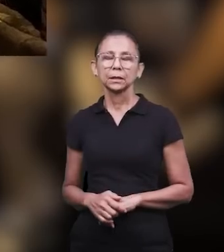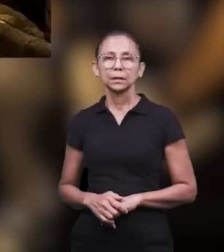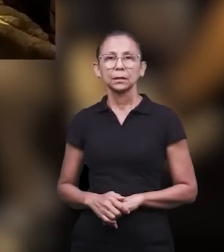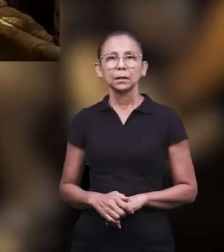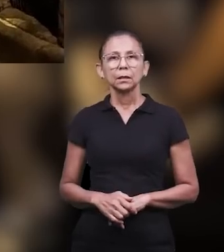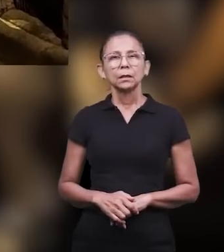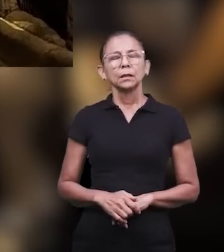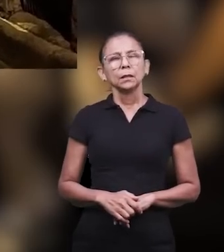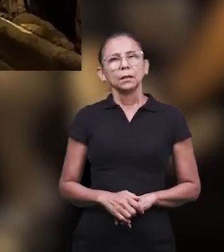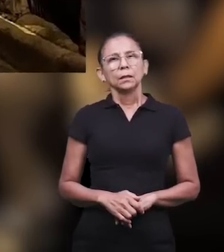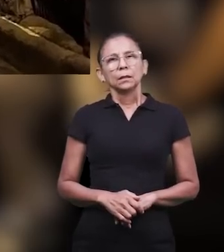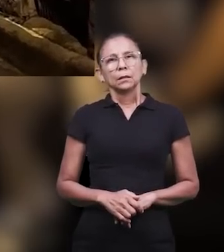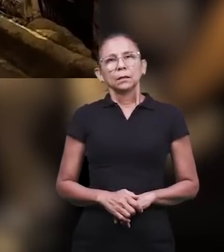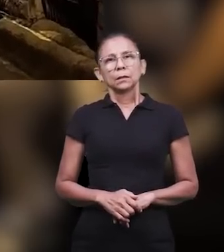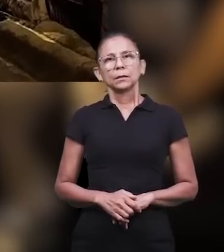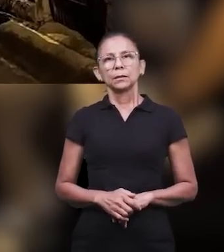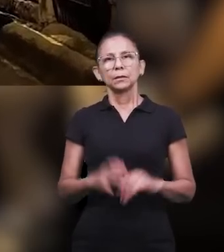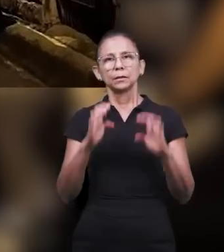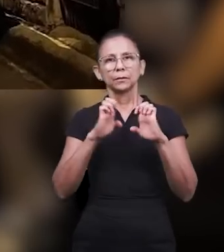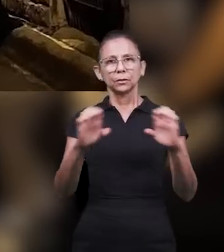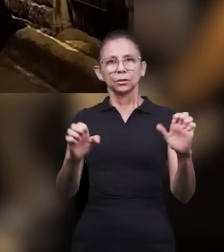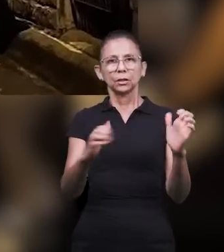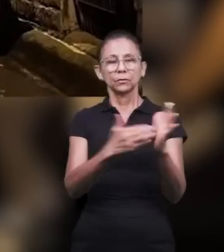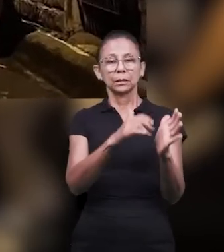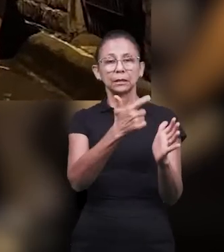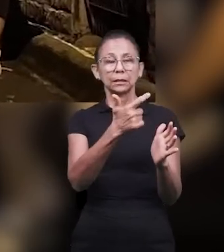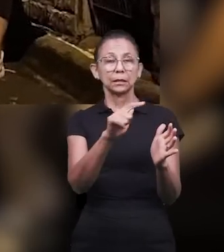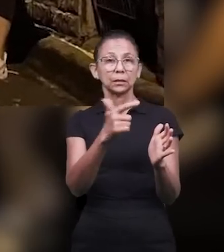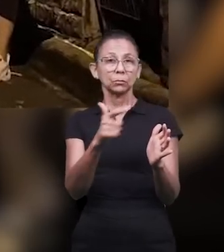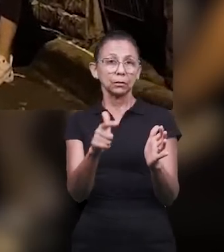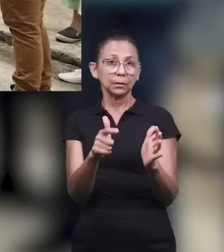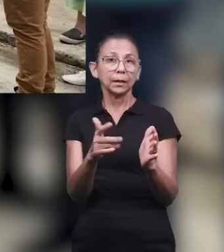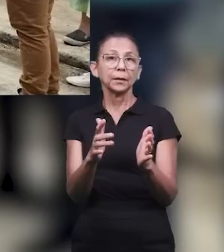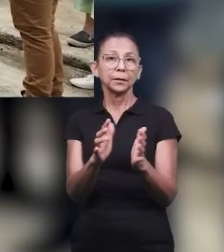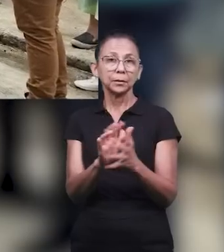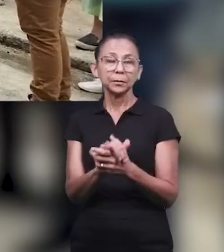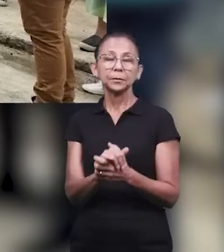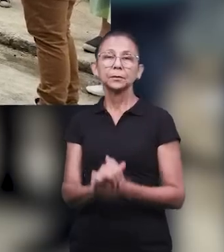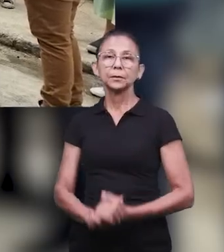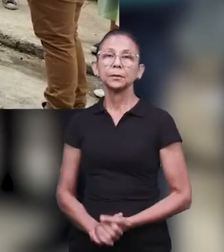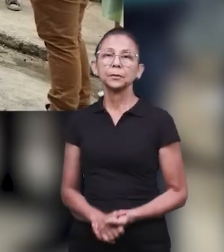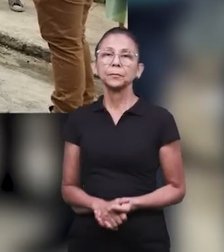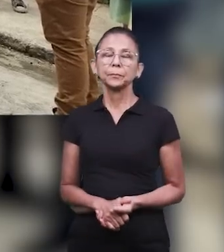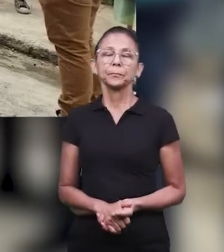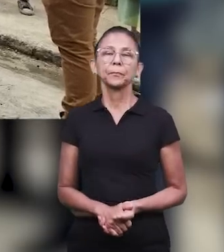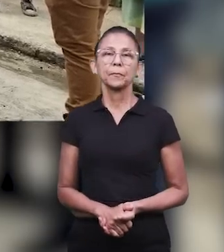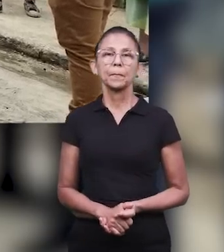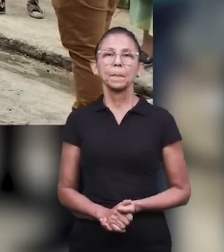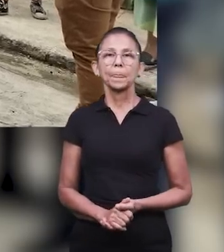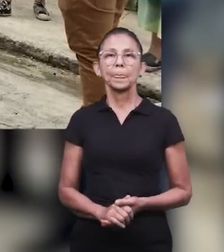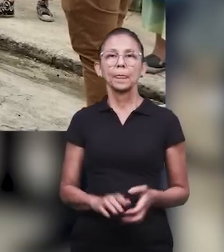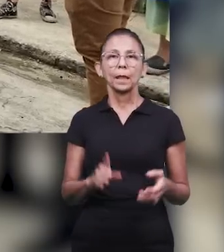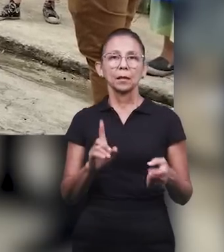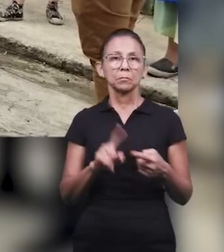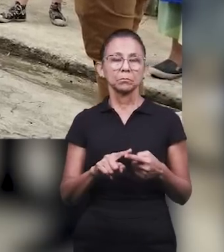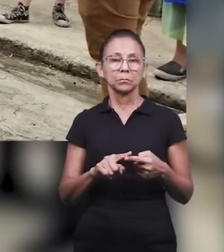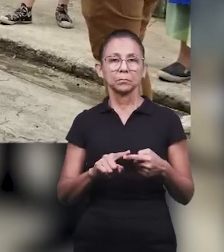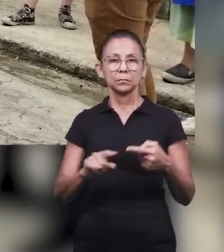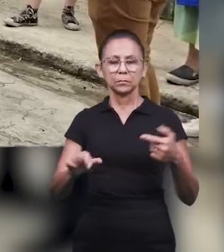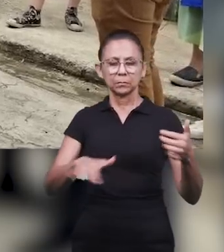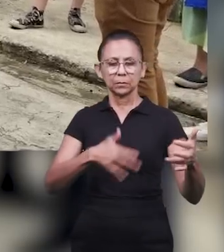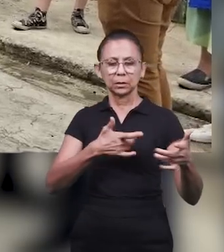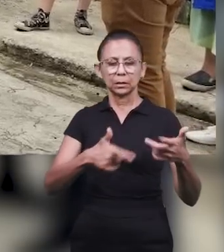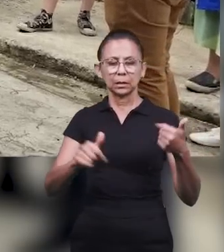Nós tivemos os trabalhos do Evangelho Sem Fronteiras do Polo Ano Bom na Igreja do Belmonte, tivemos serenatas